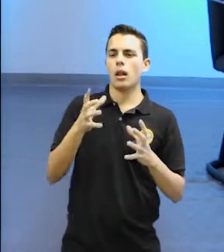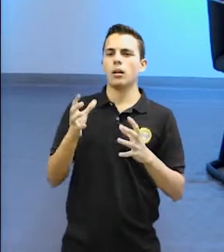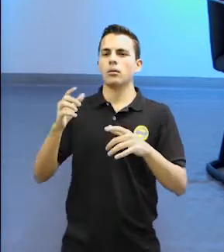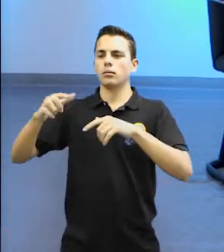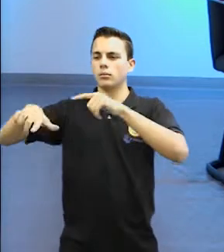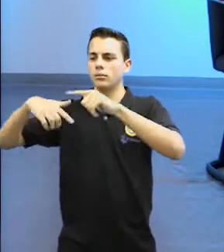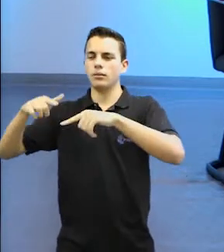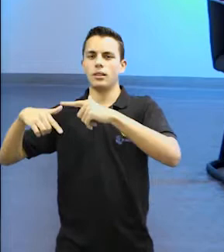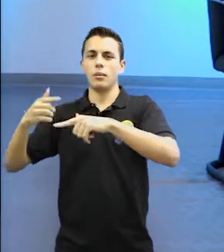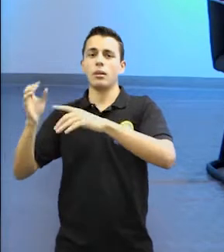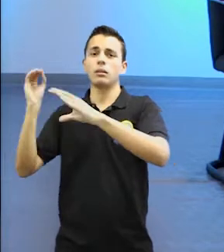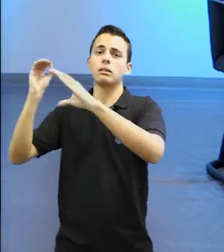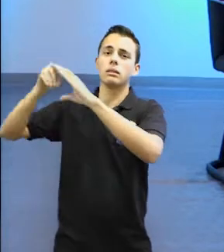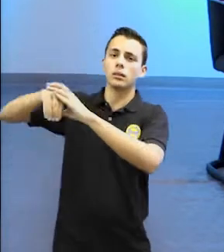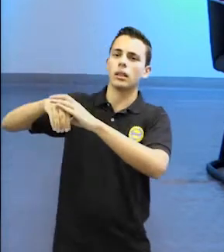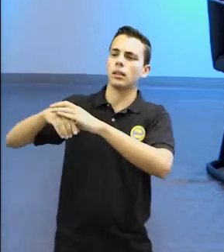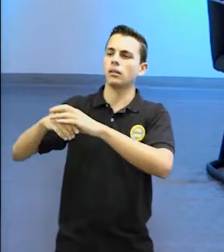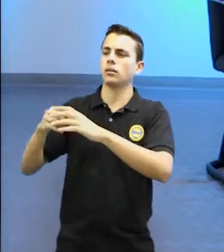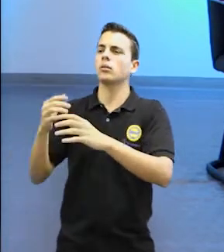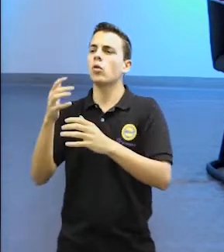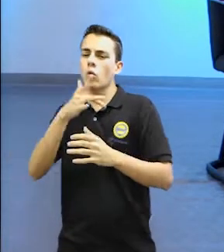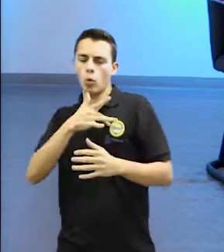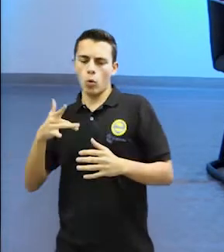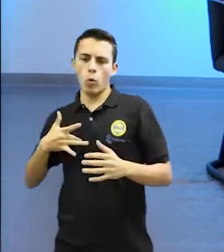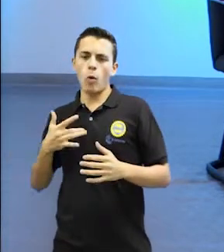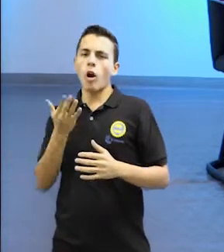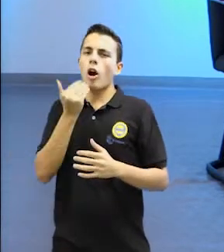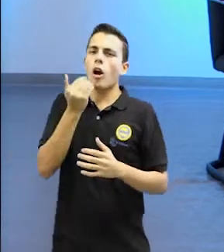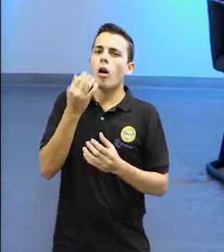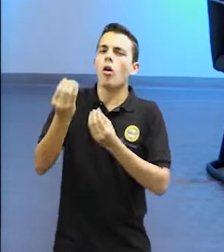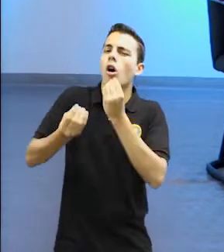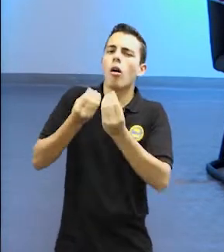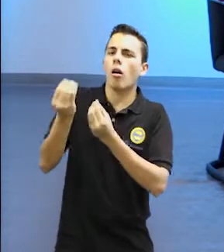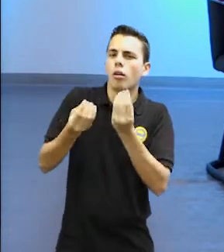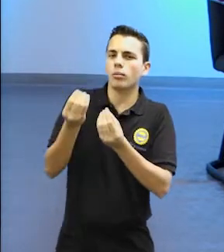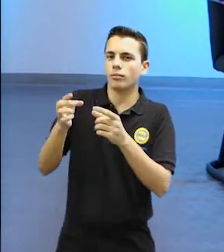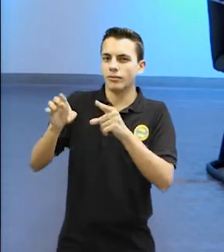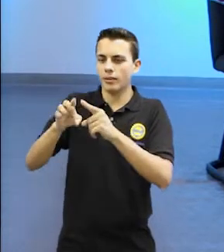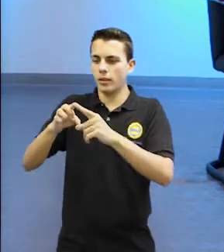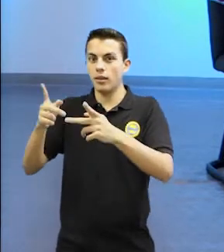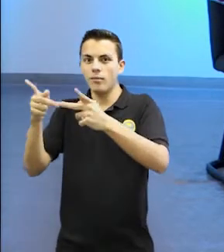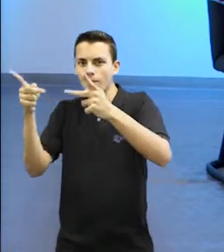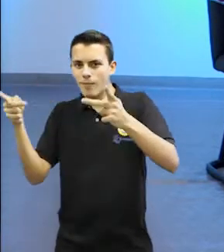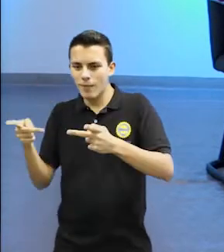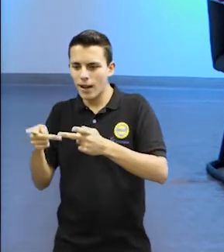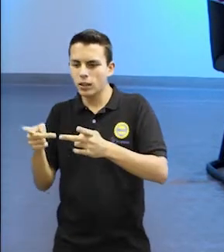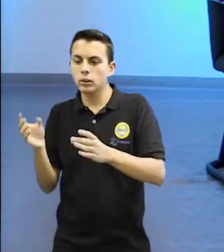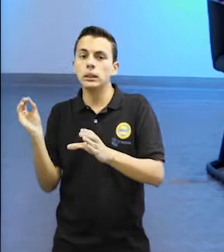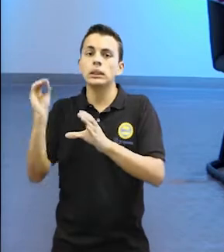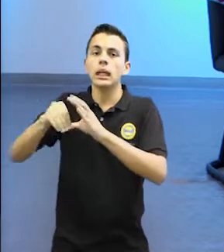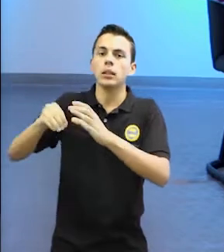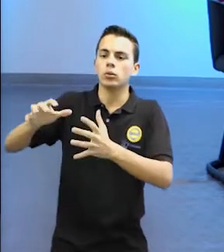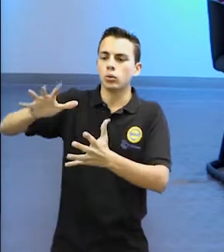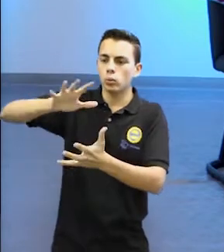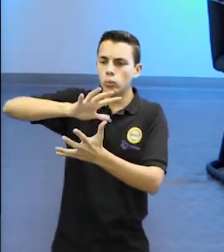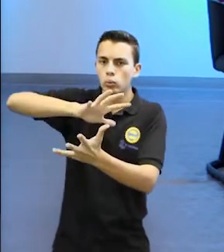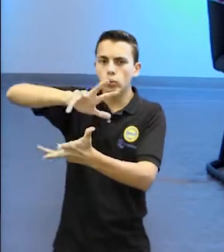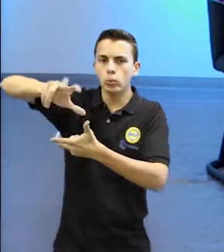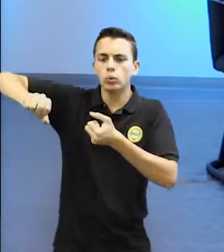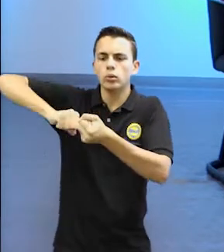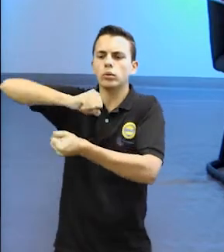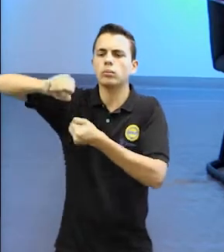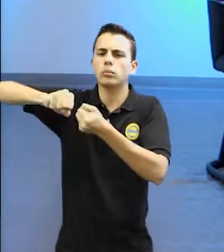Sobre sustentabilidade no prato, seja para falar... Olha que interessante, sustentabilidade no prato. Coloca a número 2 a câmera